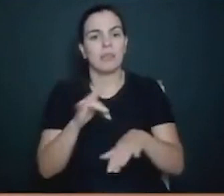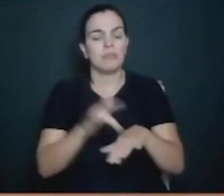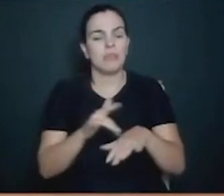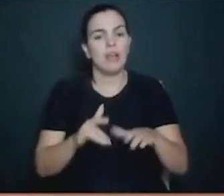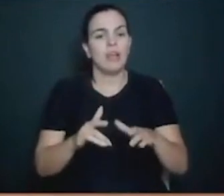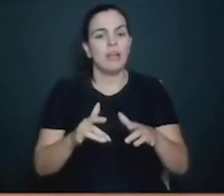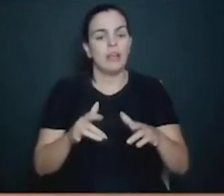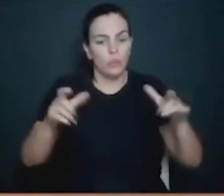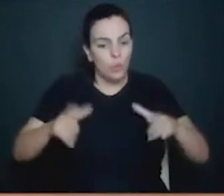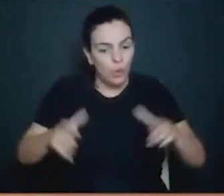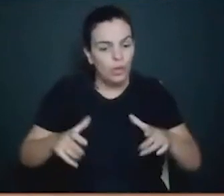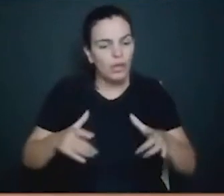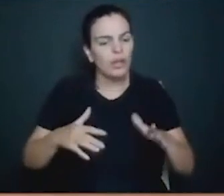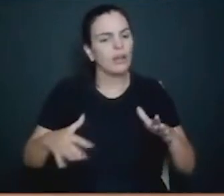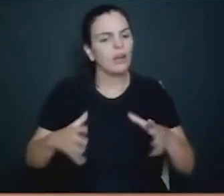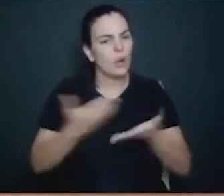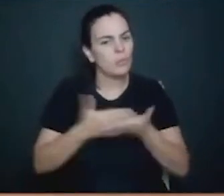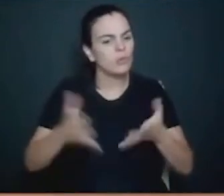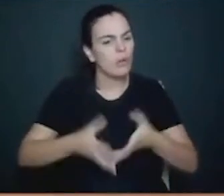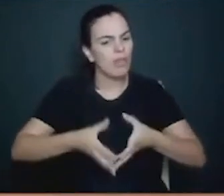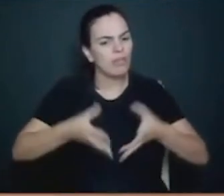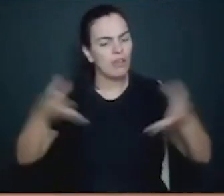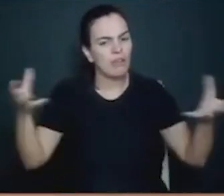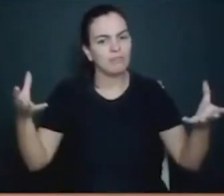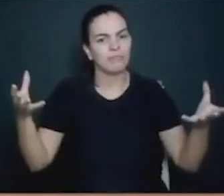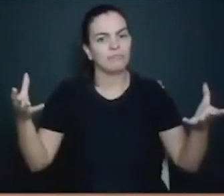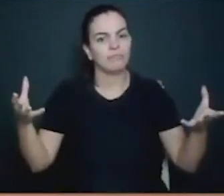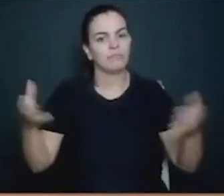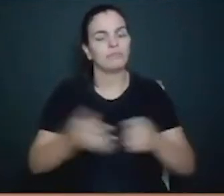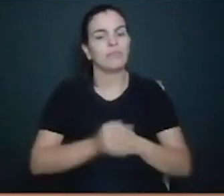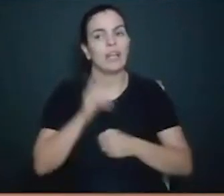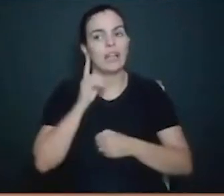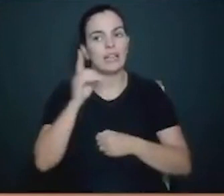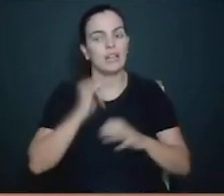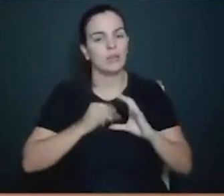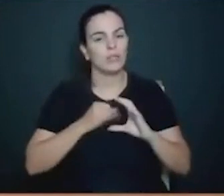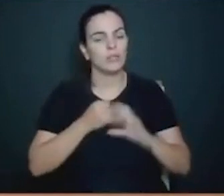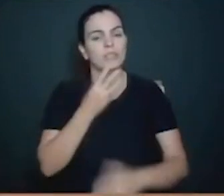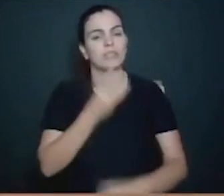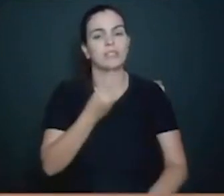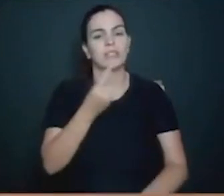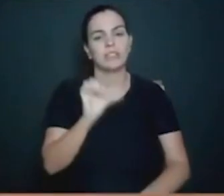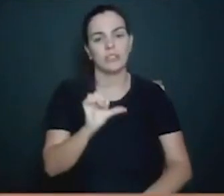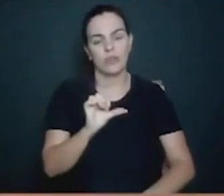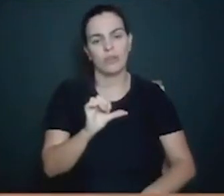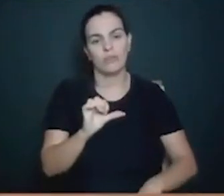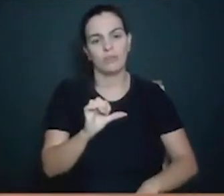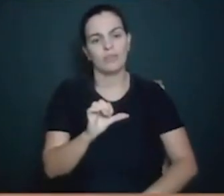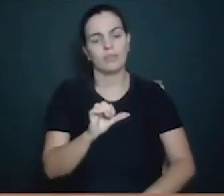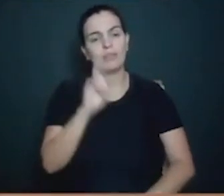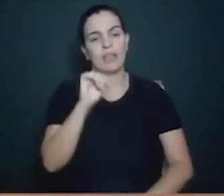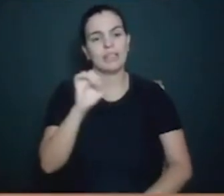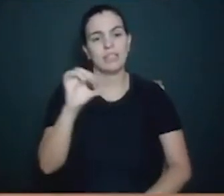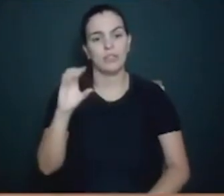local. No Distrito Sanitário do Cajuru, com 319, sendo 190 importados,